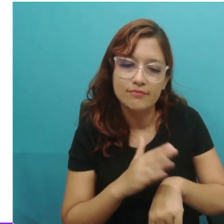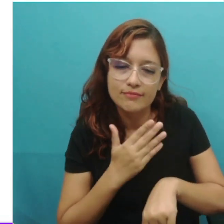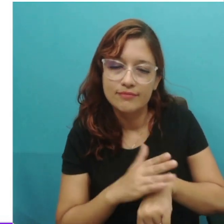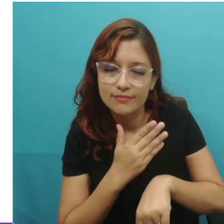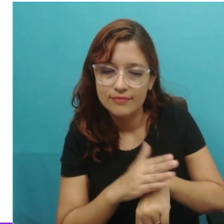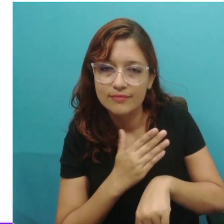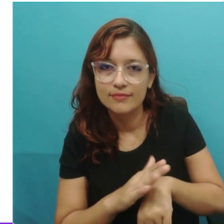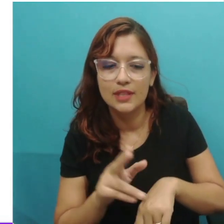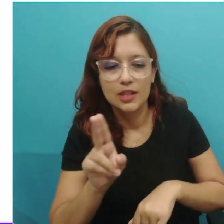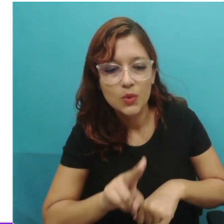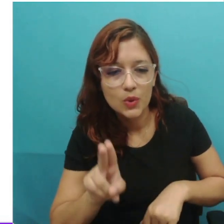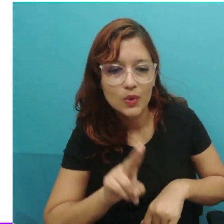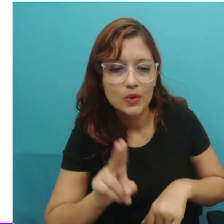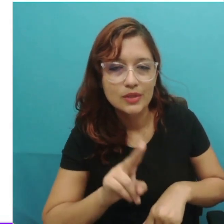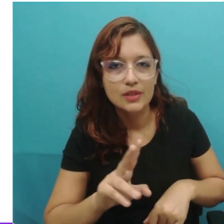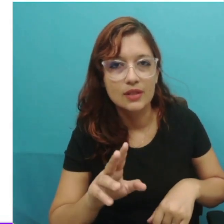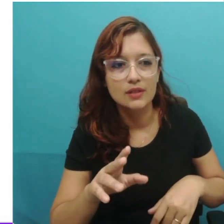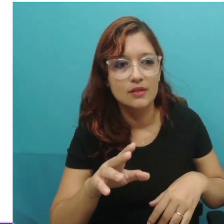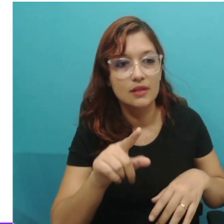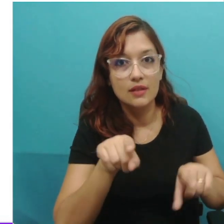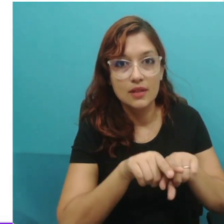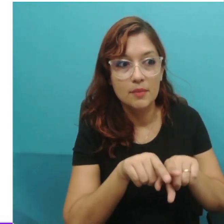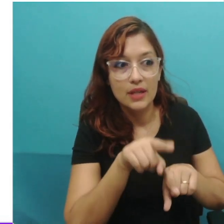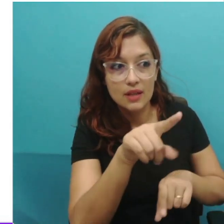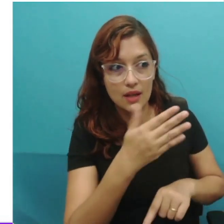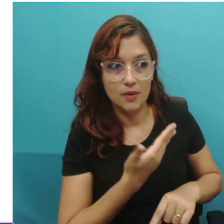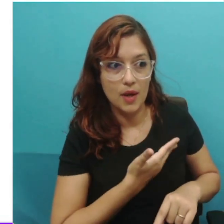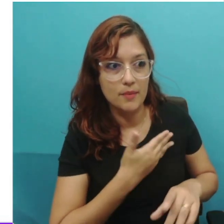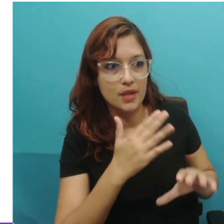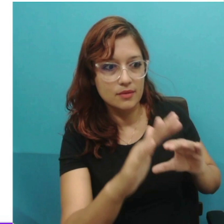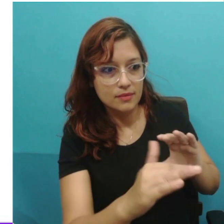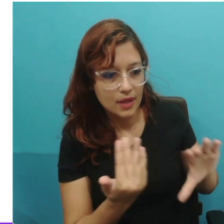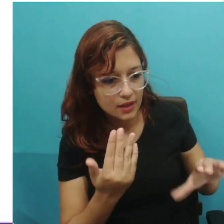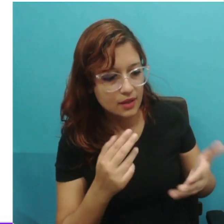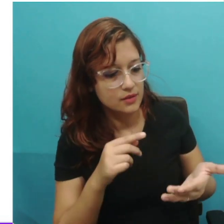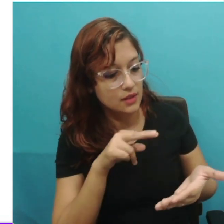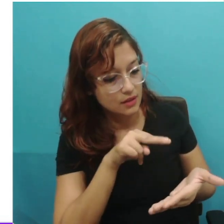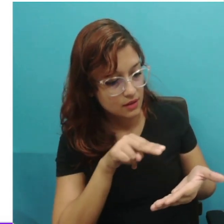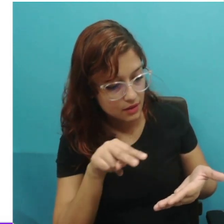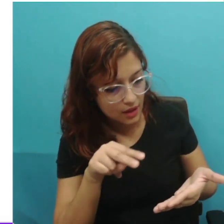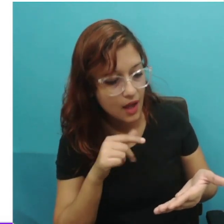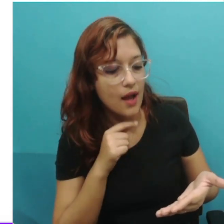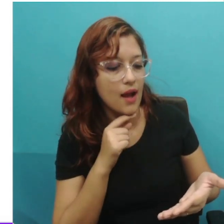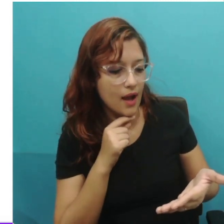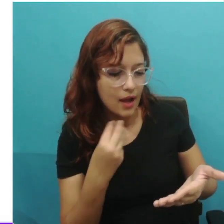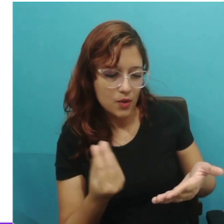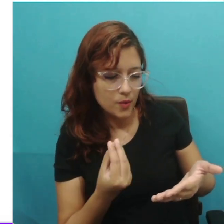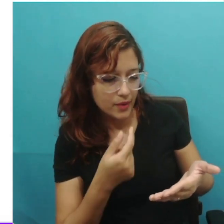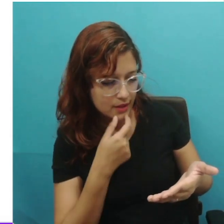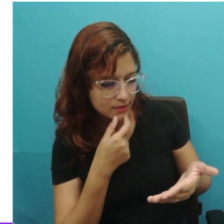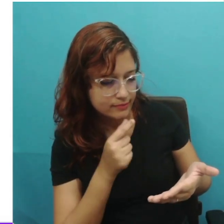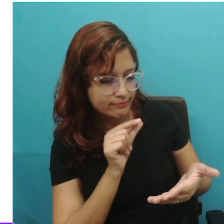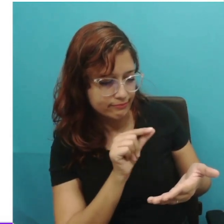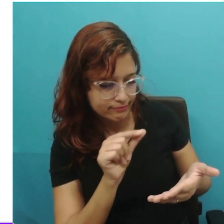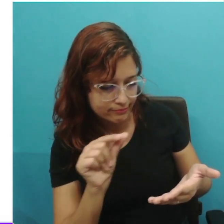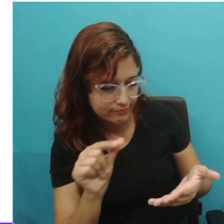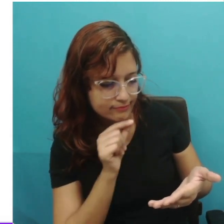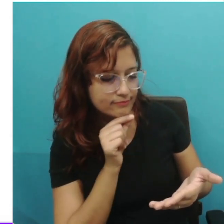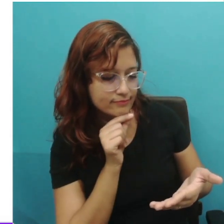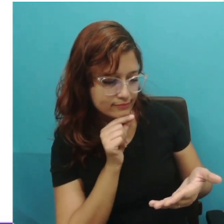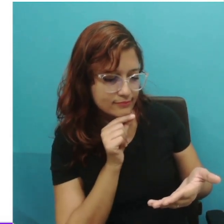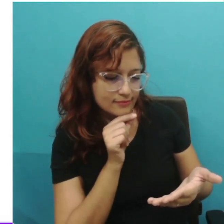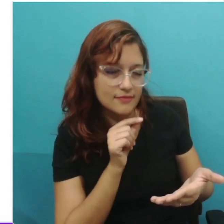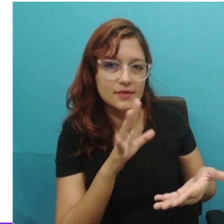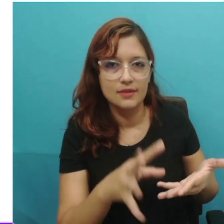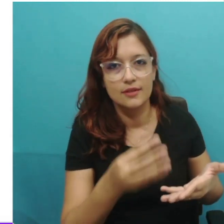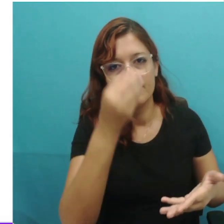Mandando mensagem, escrevendo e-mail. Vai praticando, tem que usar. Quando um amigo enviar uma mensagem, você